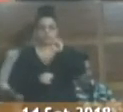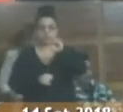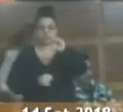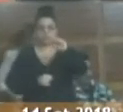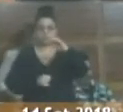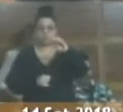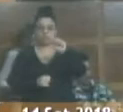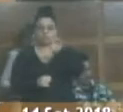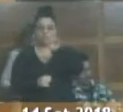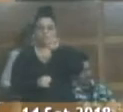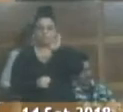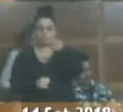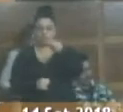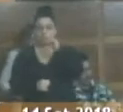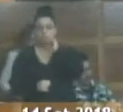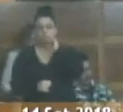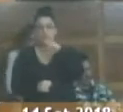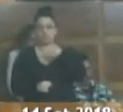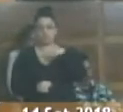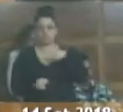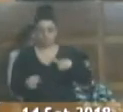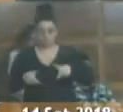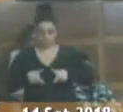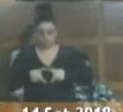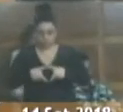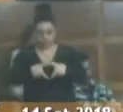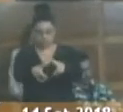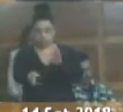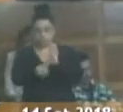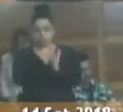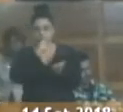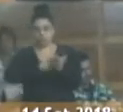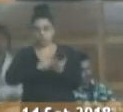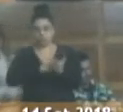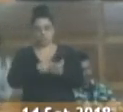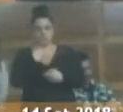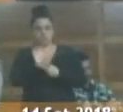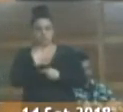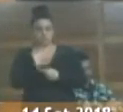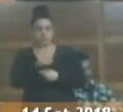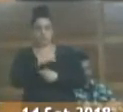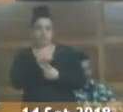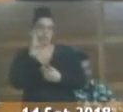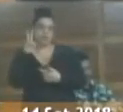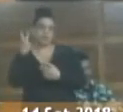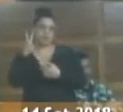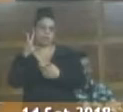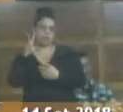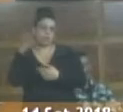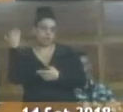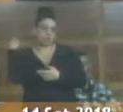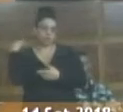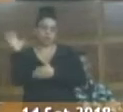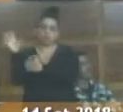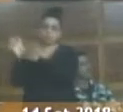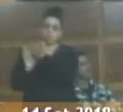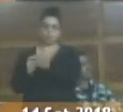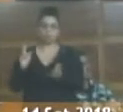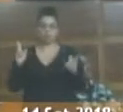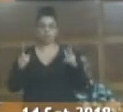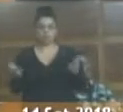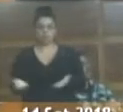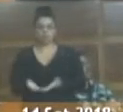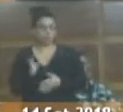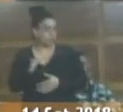exemplo, um sistema de saneamento que foi proposto pelo Estado a partir de um modelo convencional e que não levou em conta